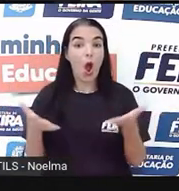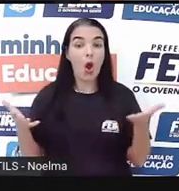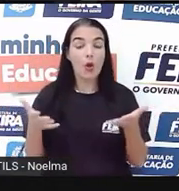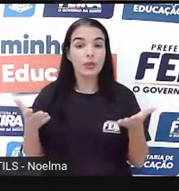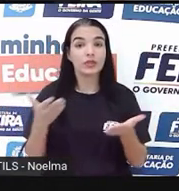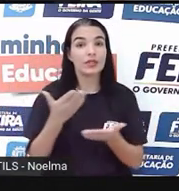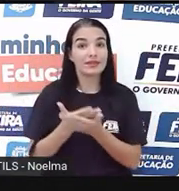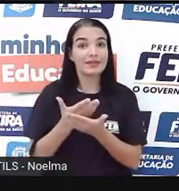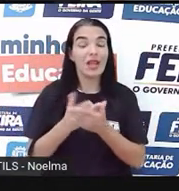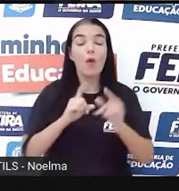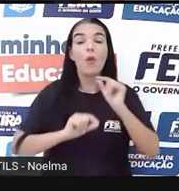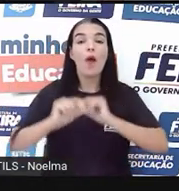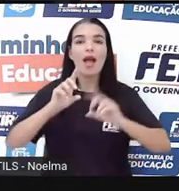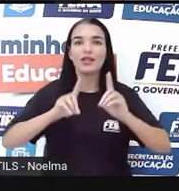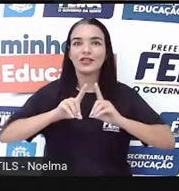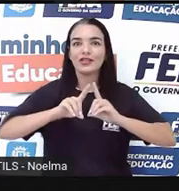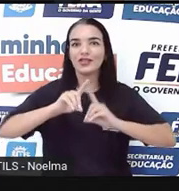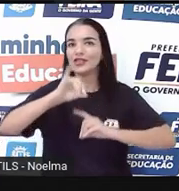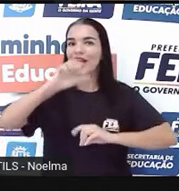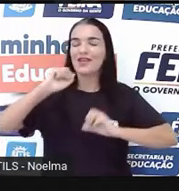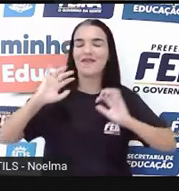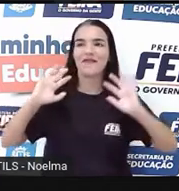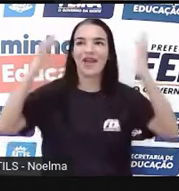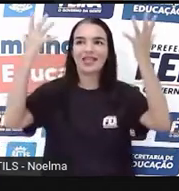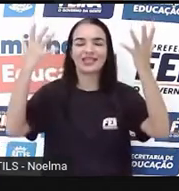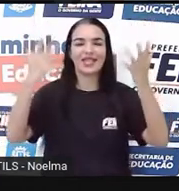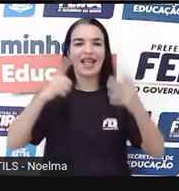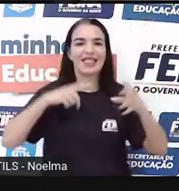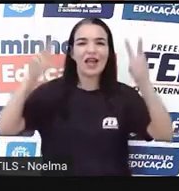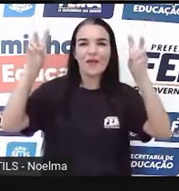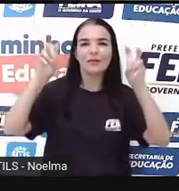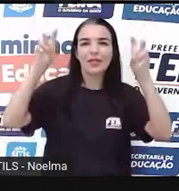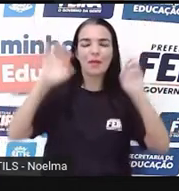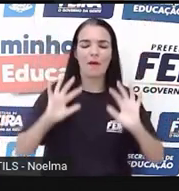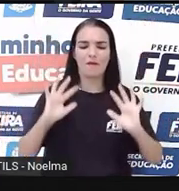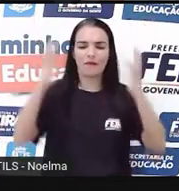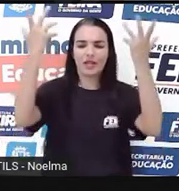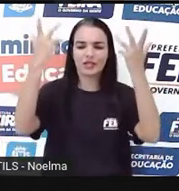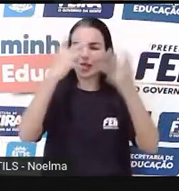é dia de festa. Nós vamos falar sobre o Halloween.